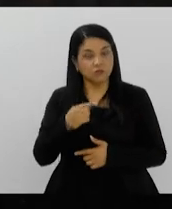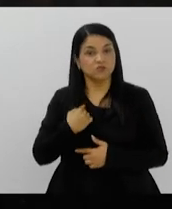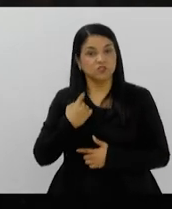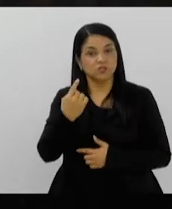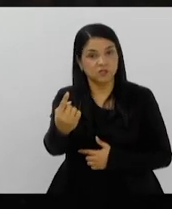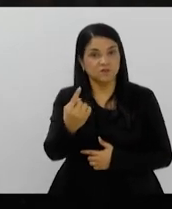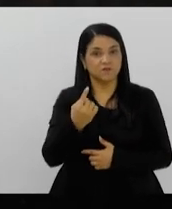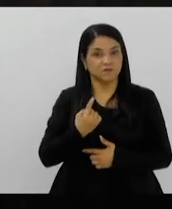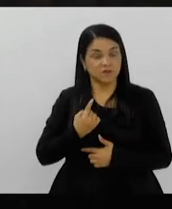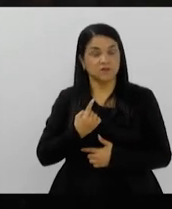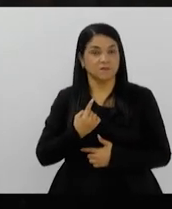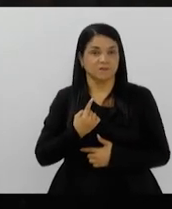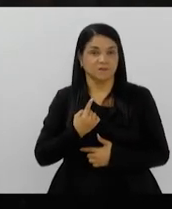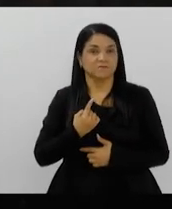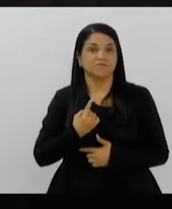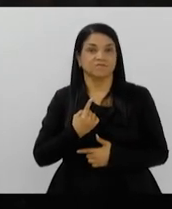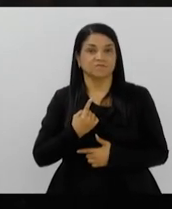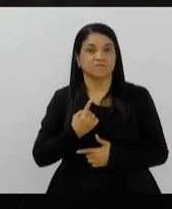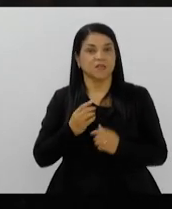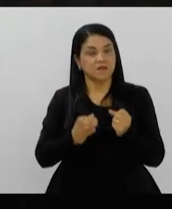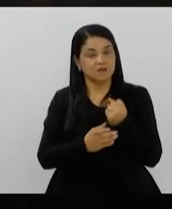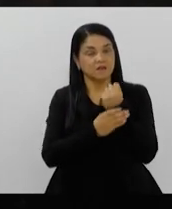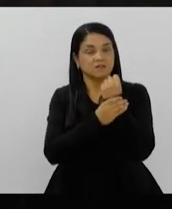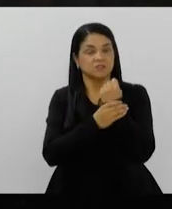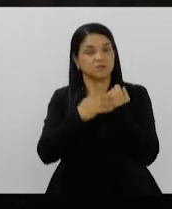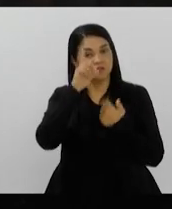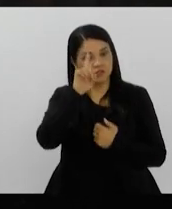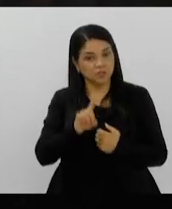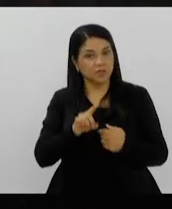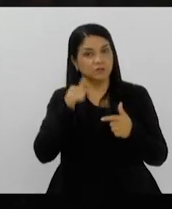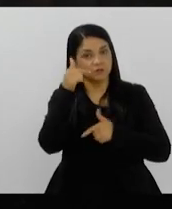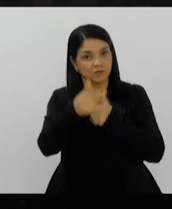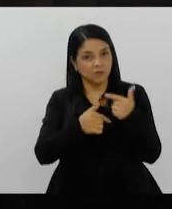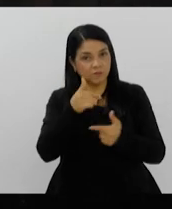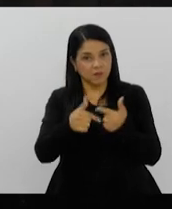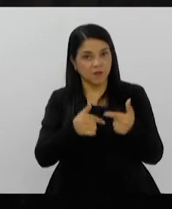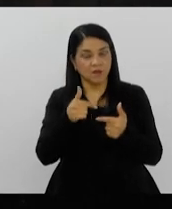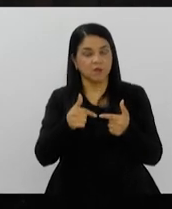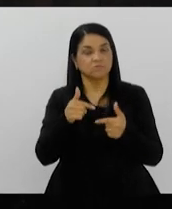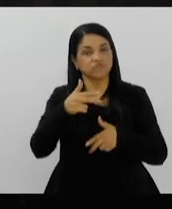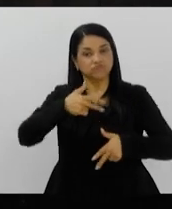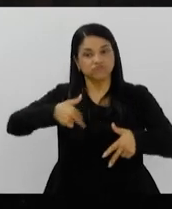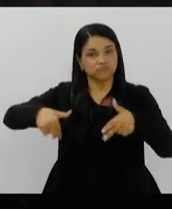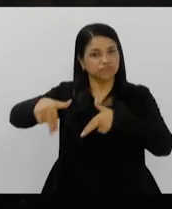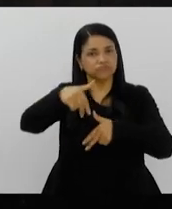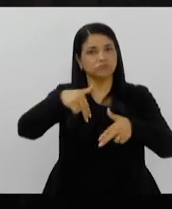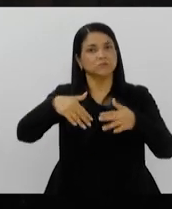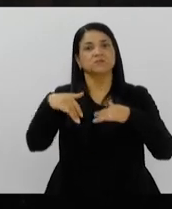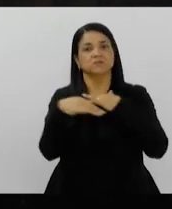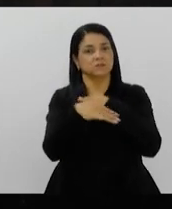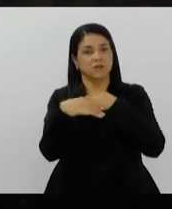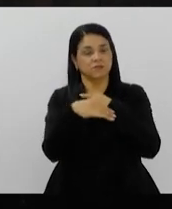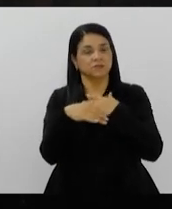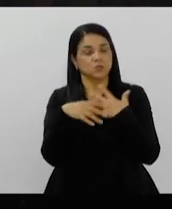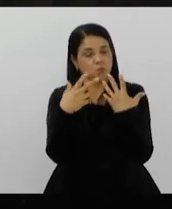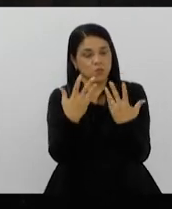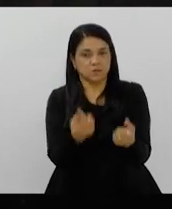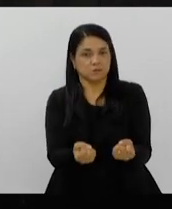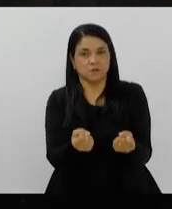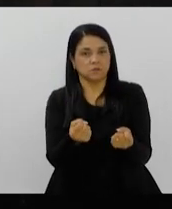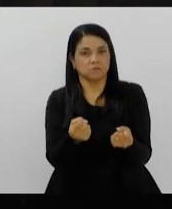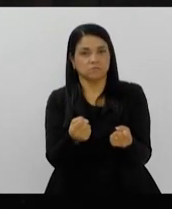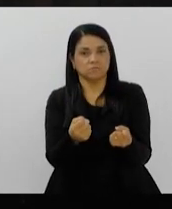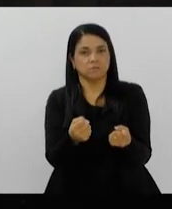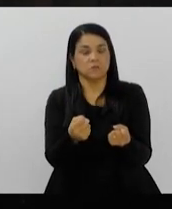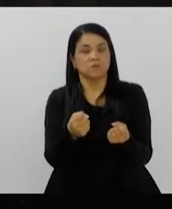vir, sobretudo pela garantia do próprio direito ao trabalho, de circular pela cidade. Então, é inadmissível que você vá